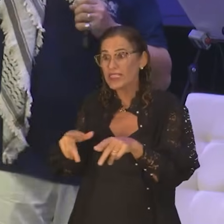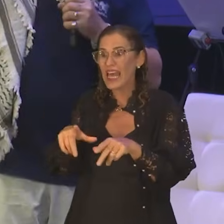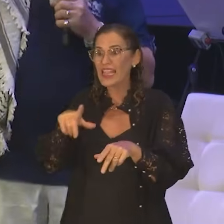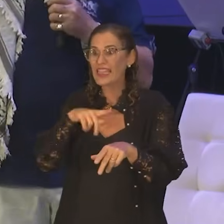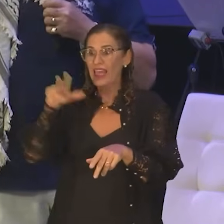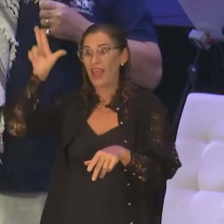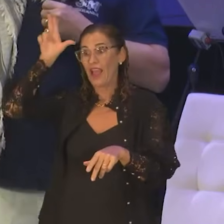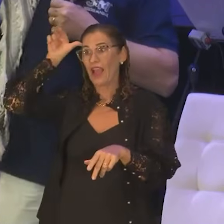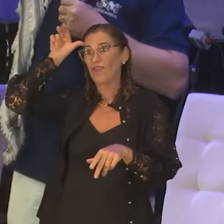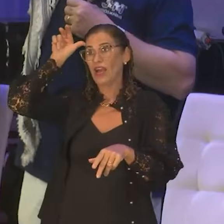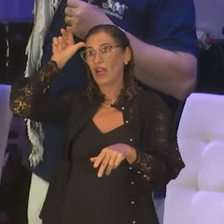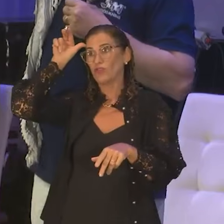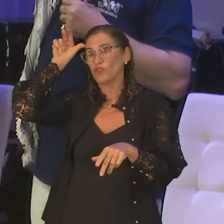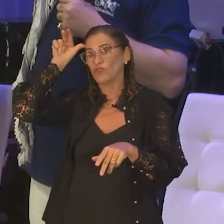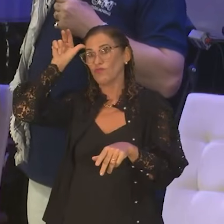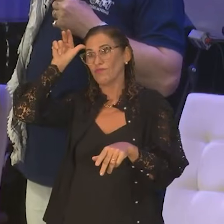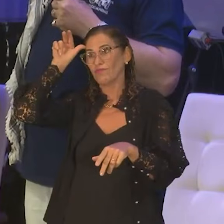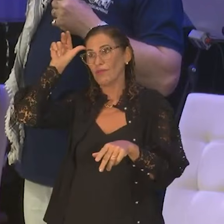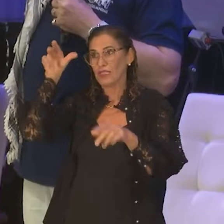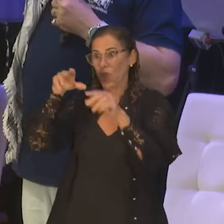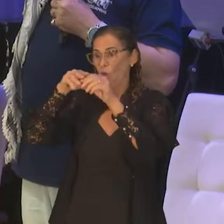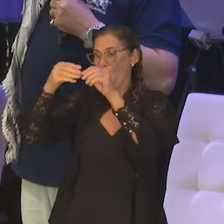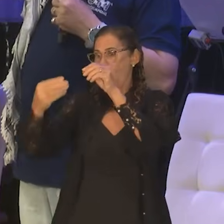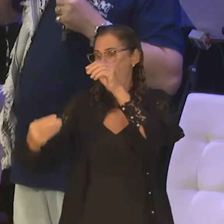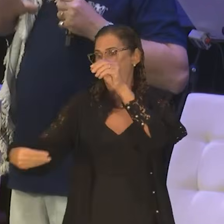de escorpião.